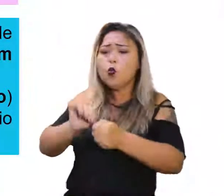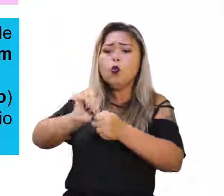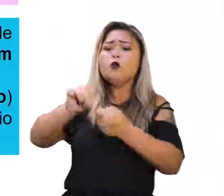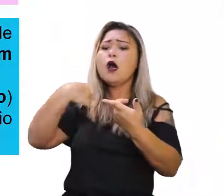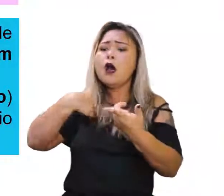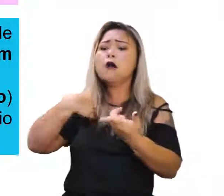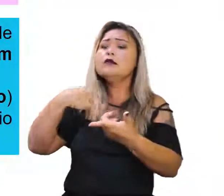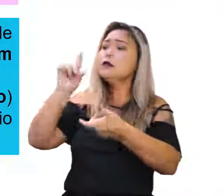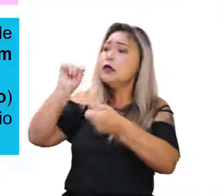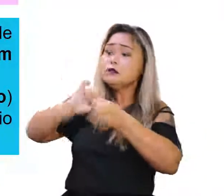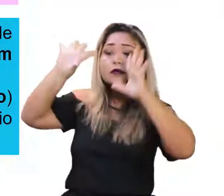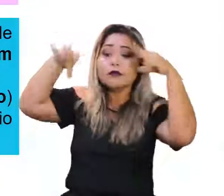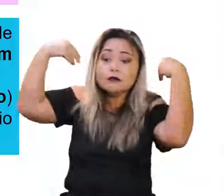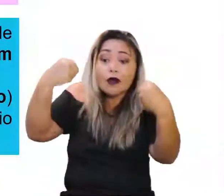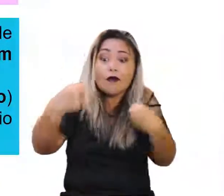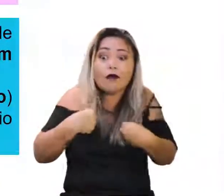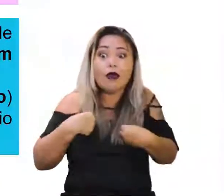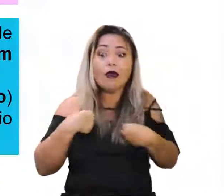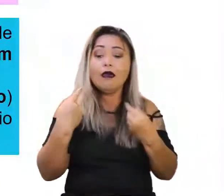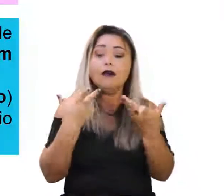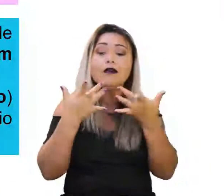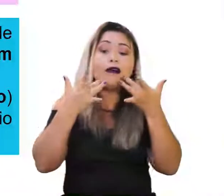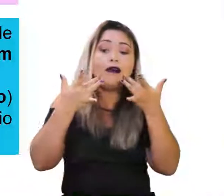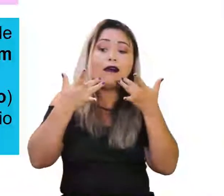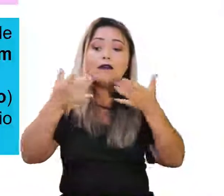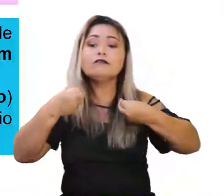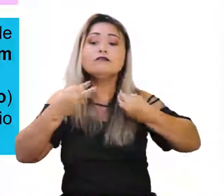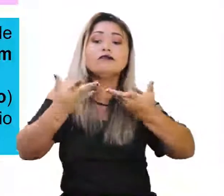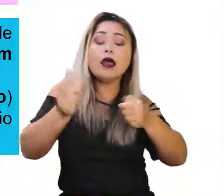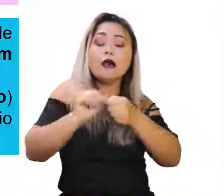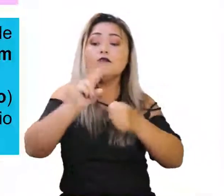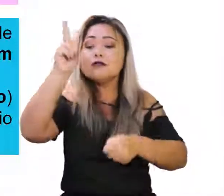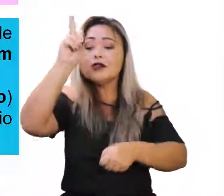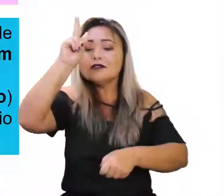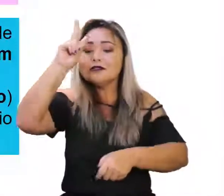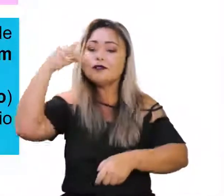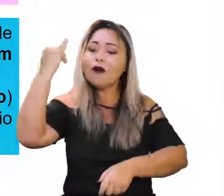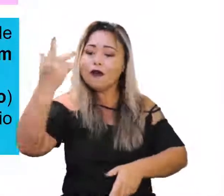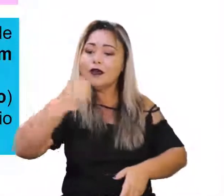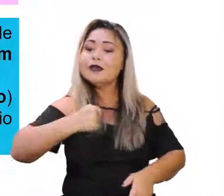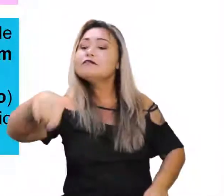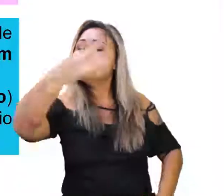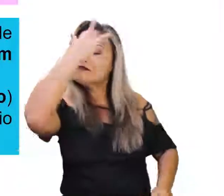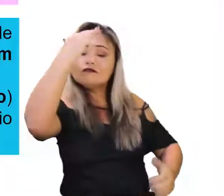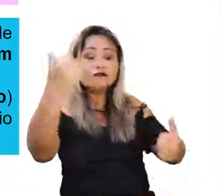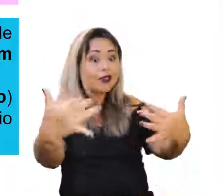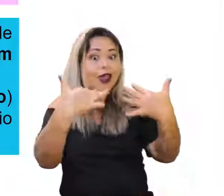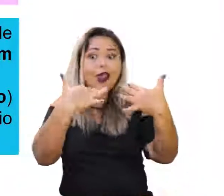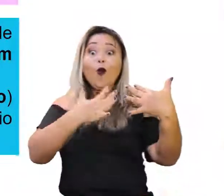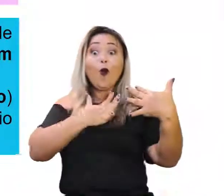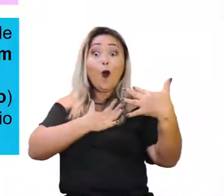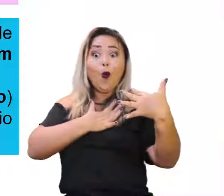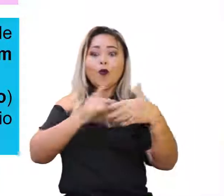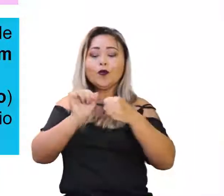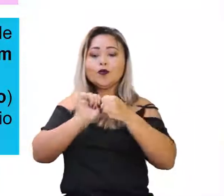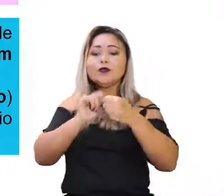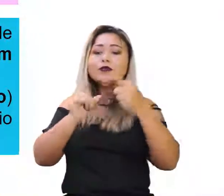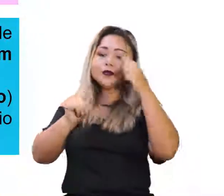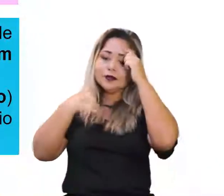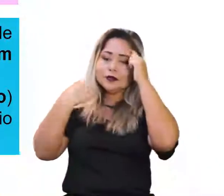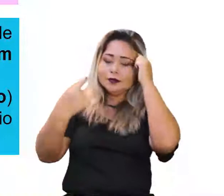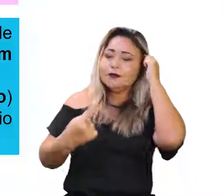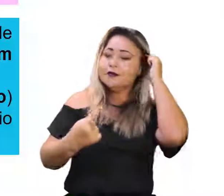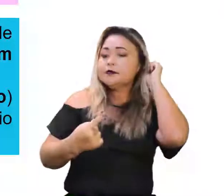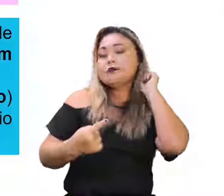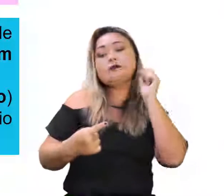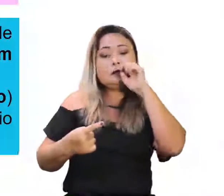sai de cena. Por quê? São histórias que as pessoas gostam, né? É verdade. Também tem um jogo teatral. Depois nós vamos ver um